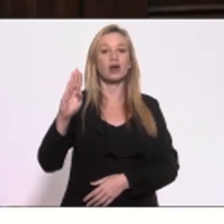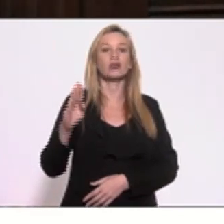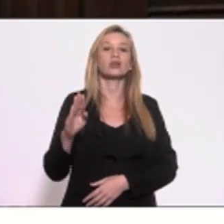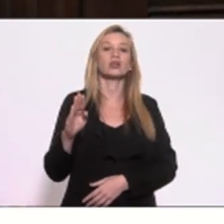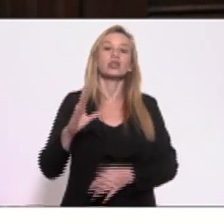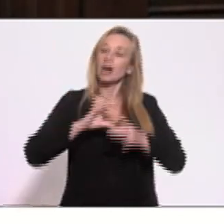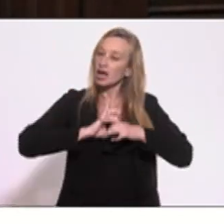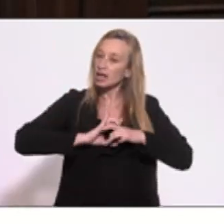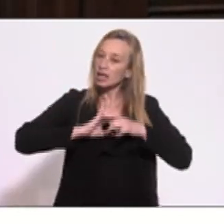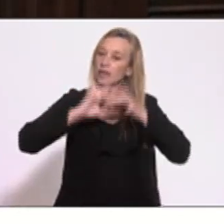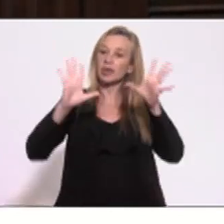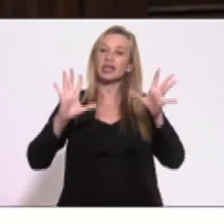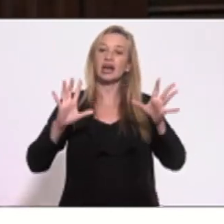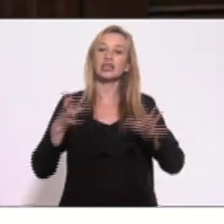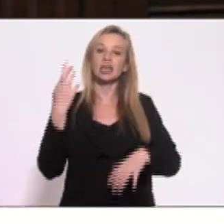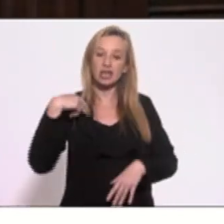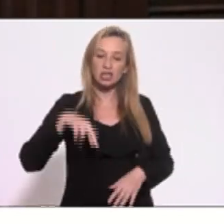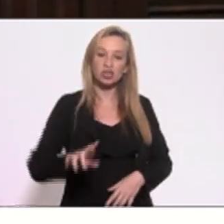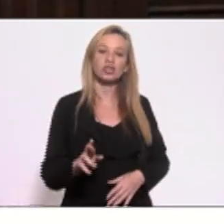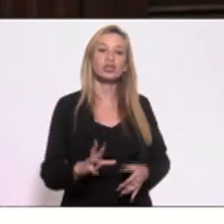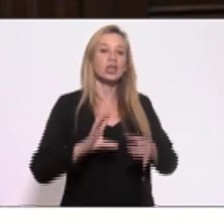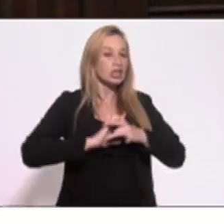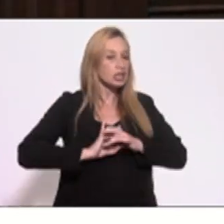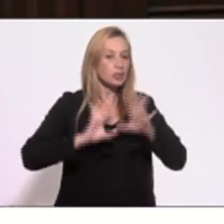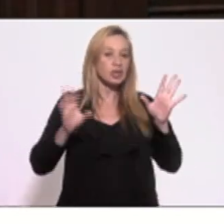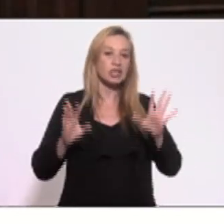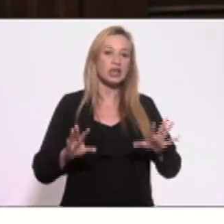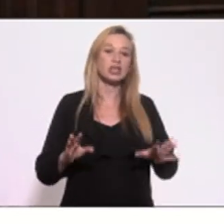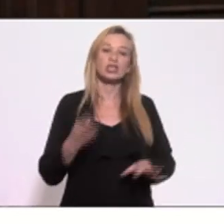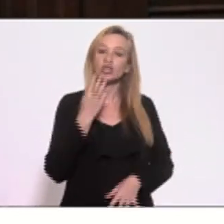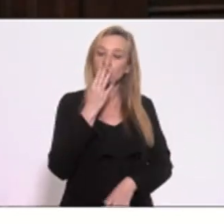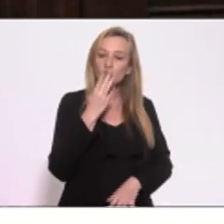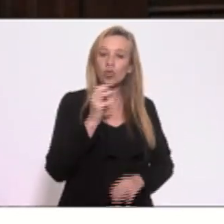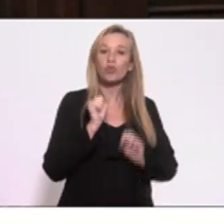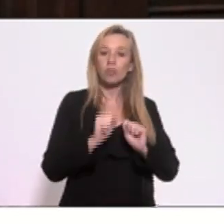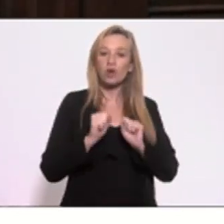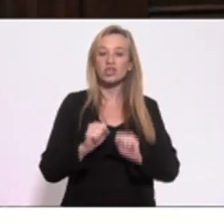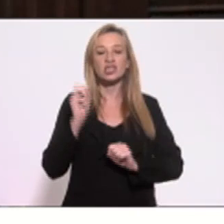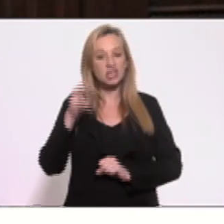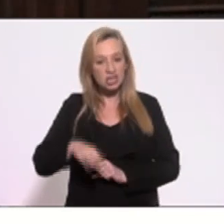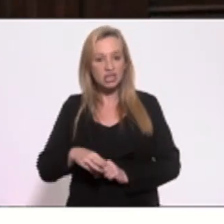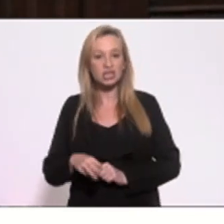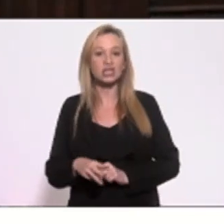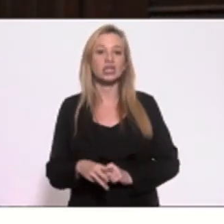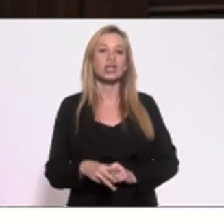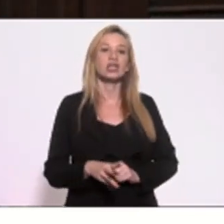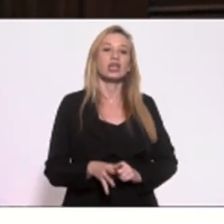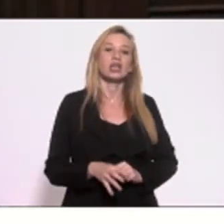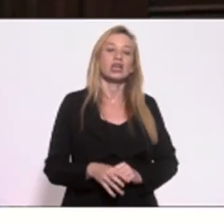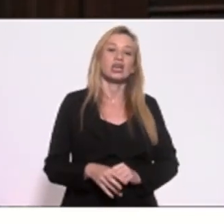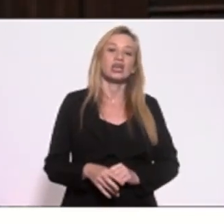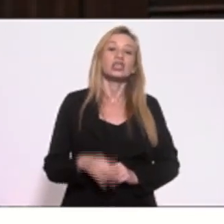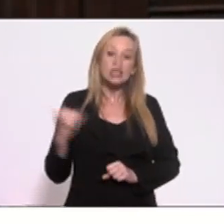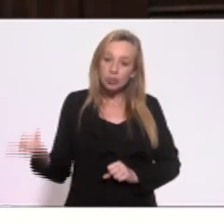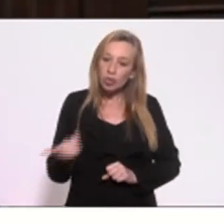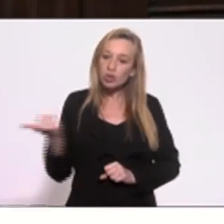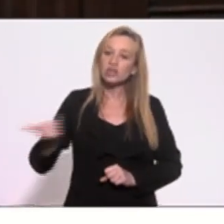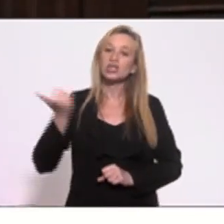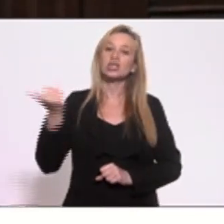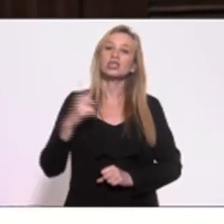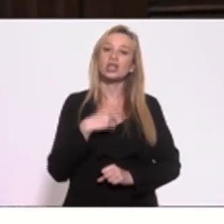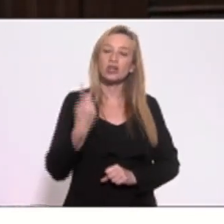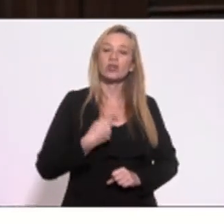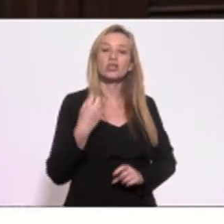a liberdade religiosa, a liberdade de culto, possa, sim, ser algo importante na